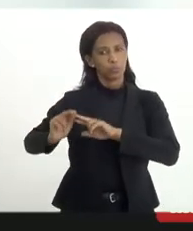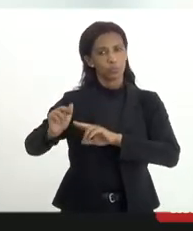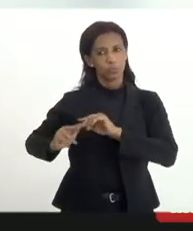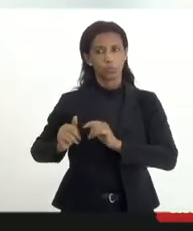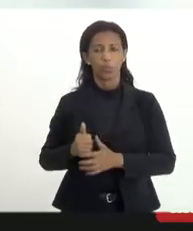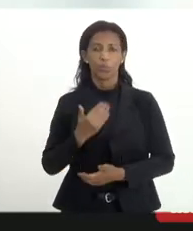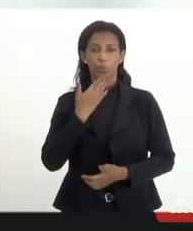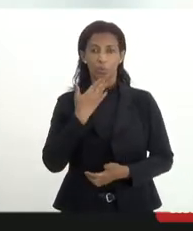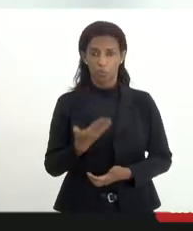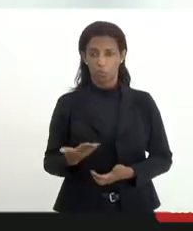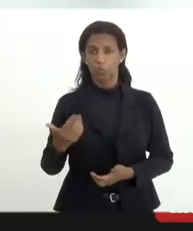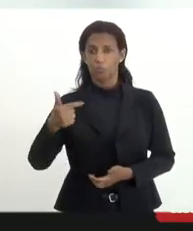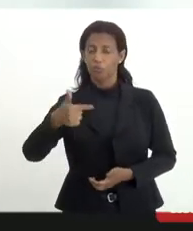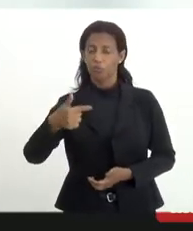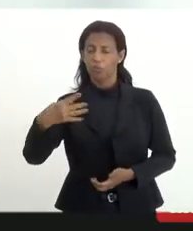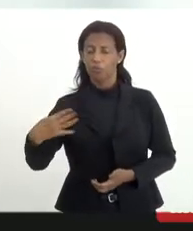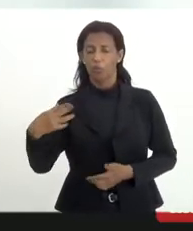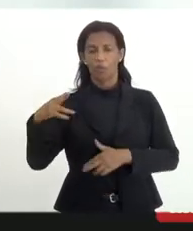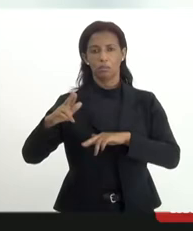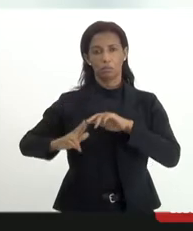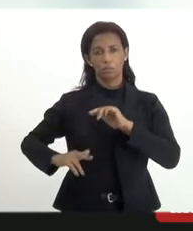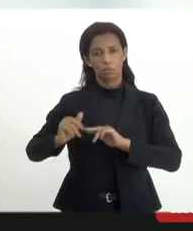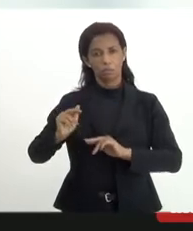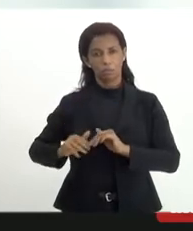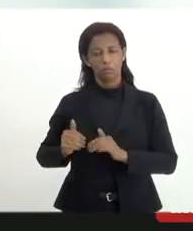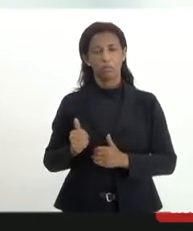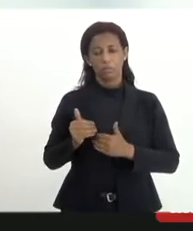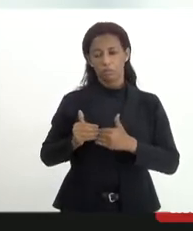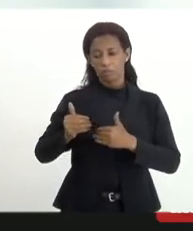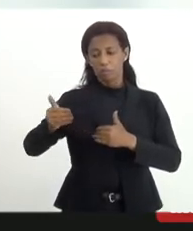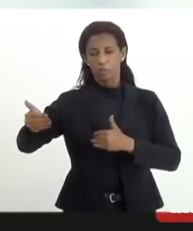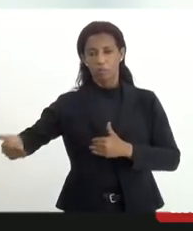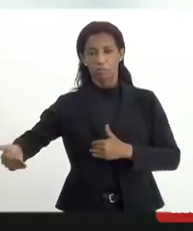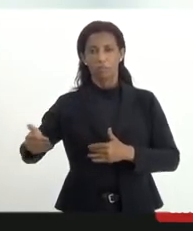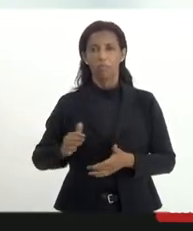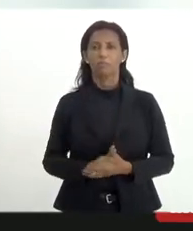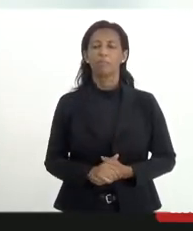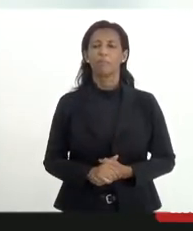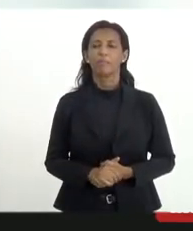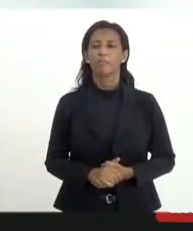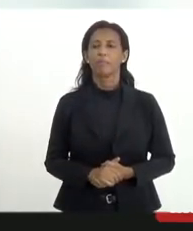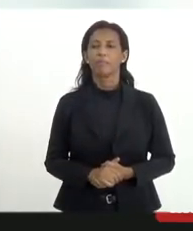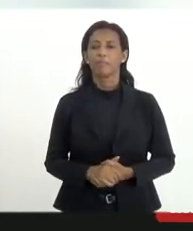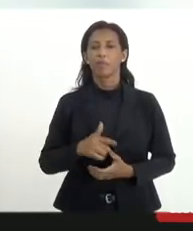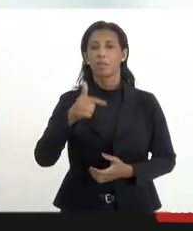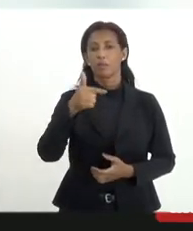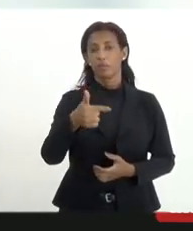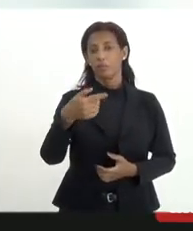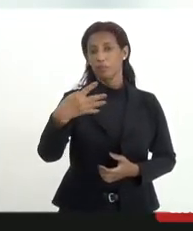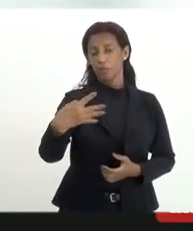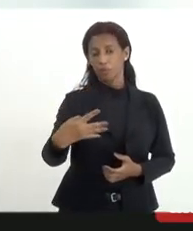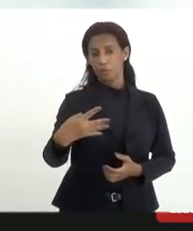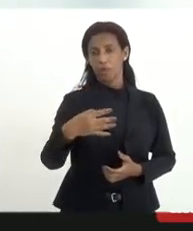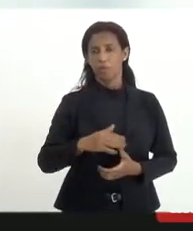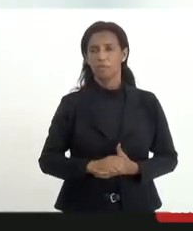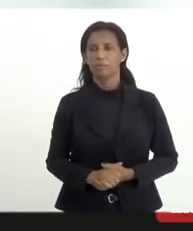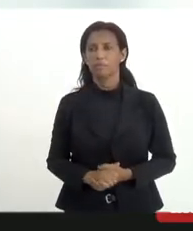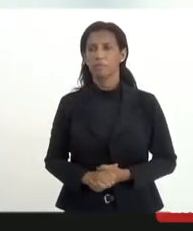Aliás, pedimos em 24 do 6 de 21, que se estenderia até 24